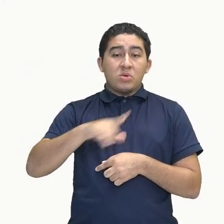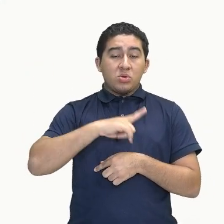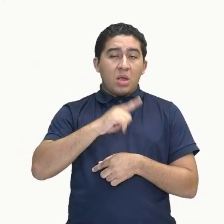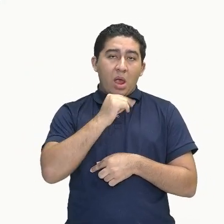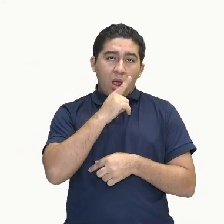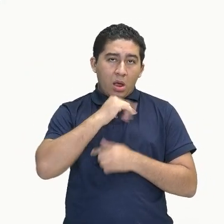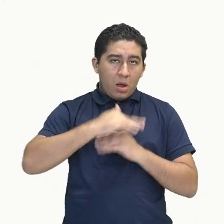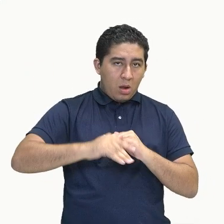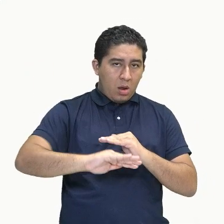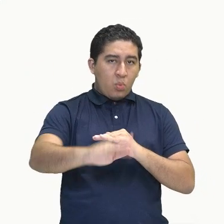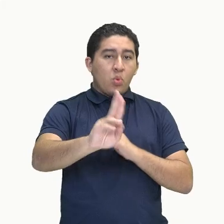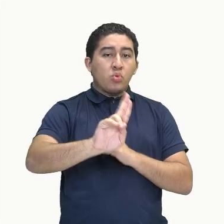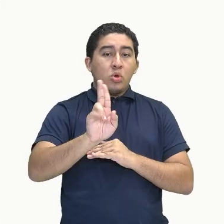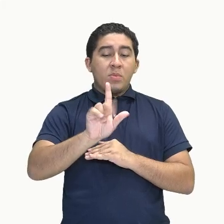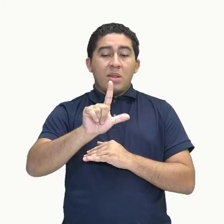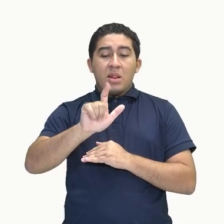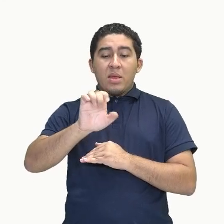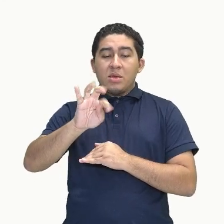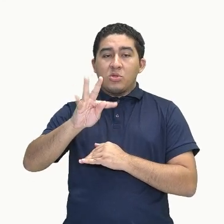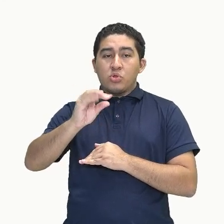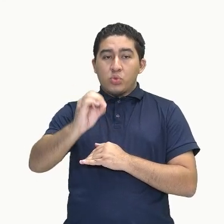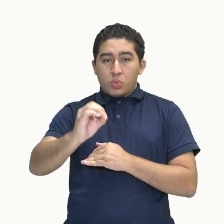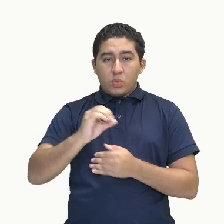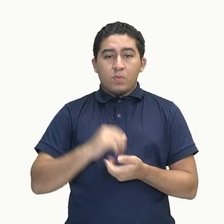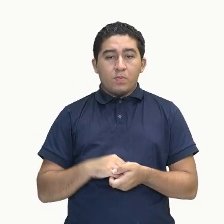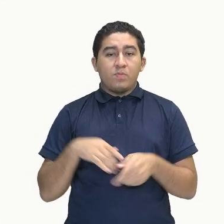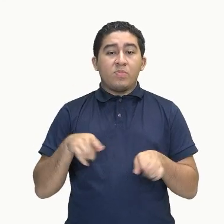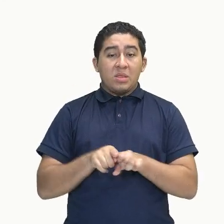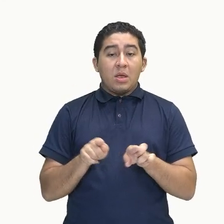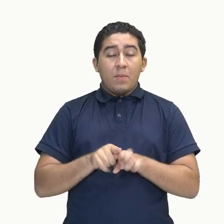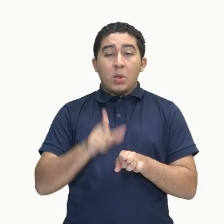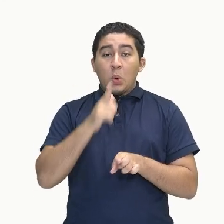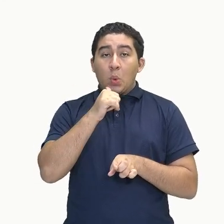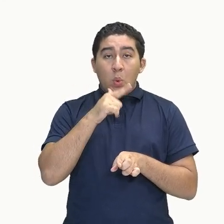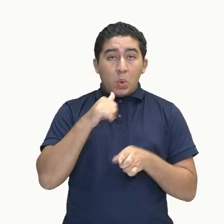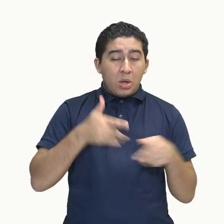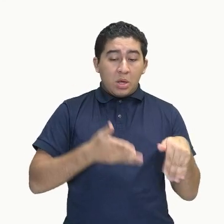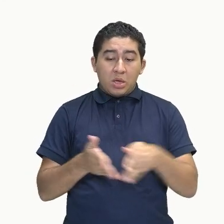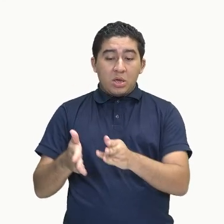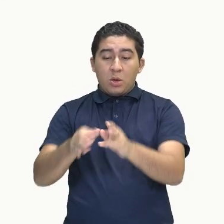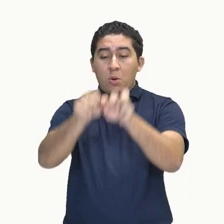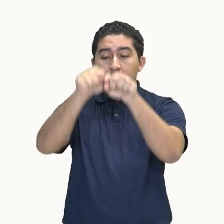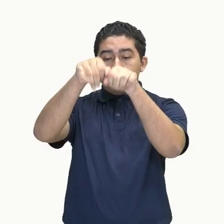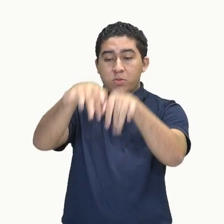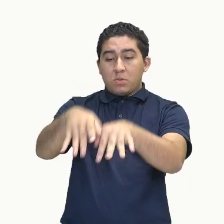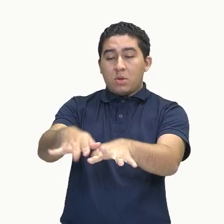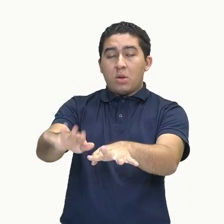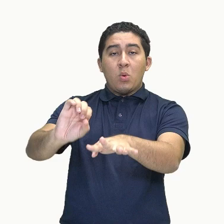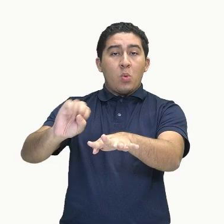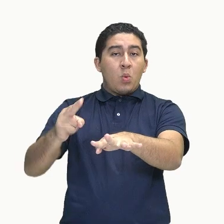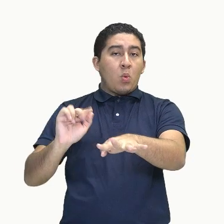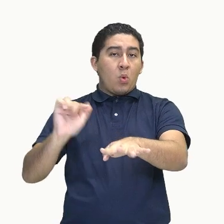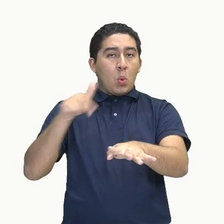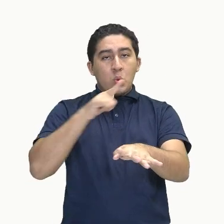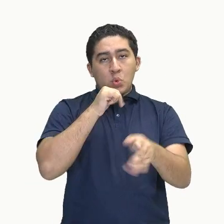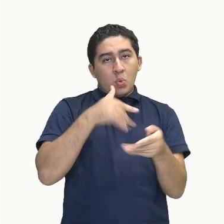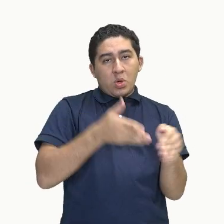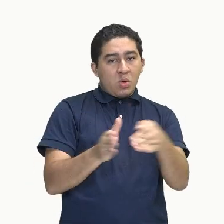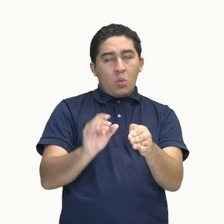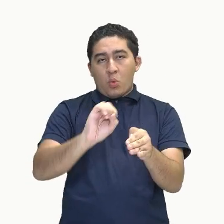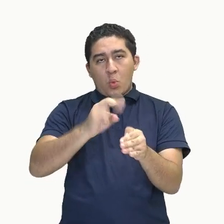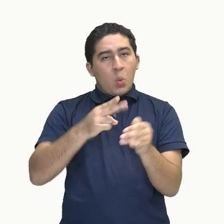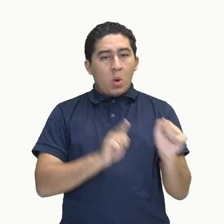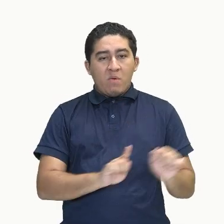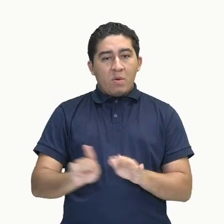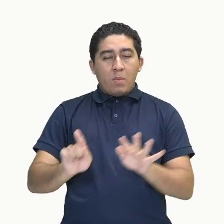rio, né, que nós chamamos de leito dos rios. E os rios desaguam no mar ou em outros rios, né, ou até mesmo evaporam.